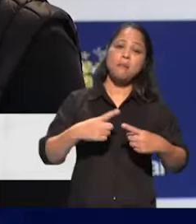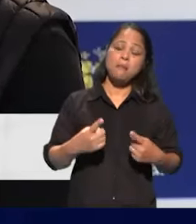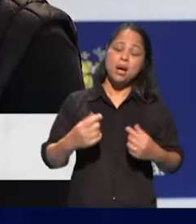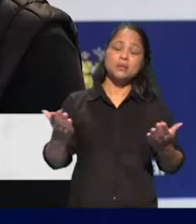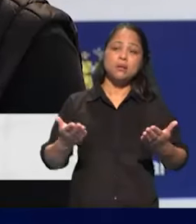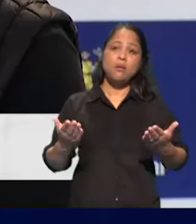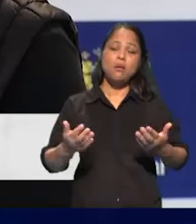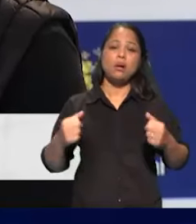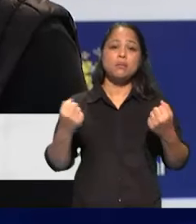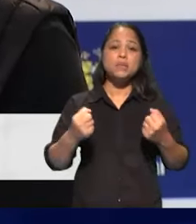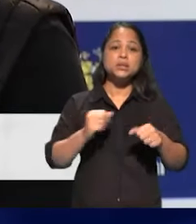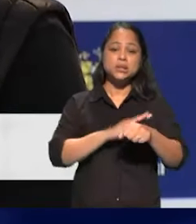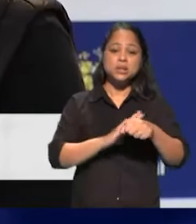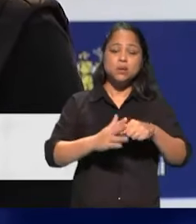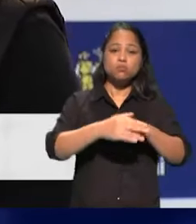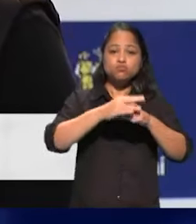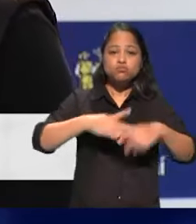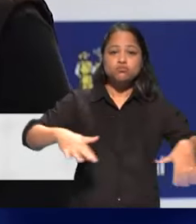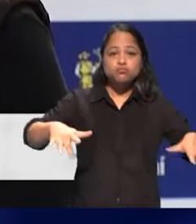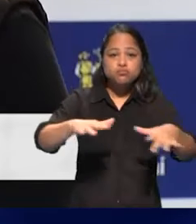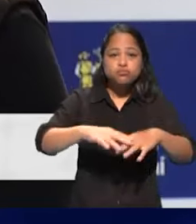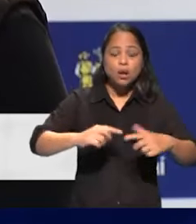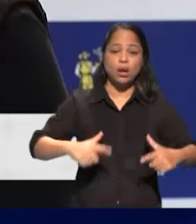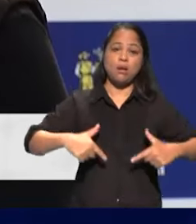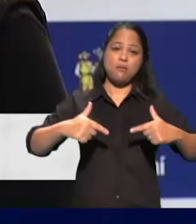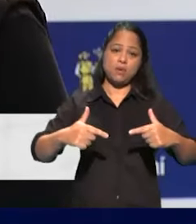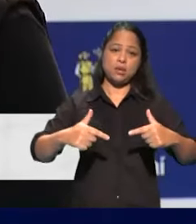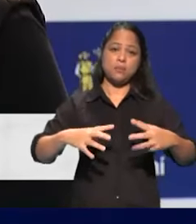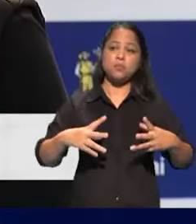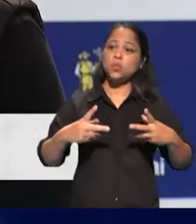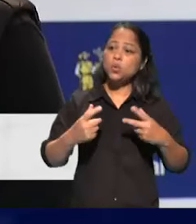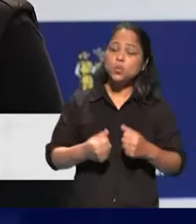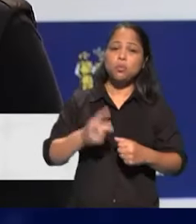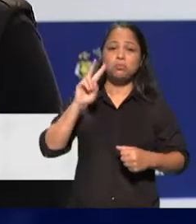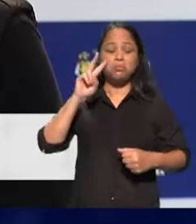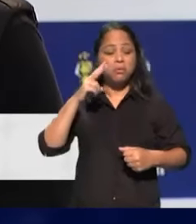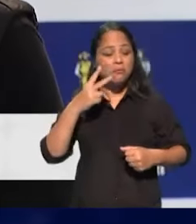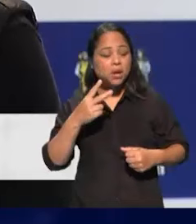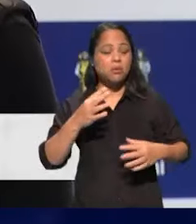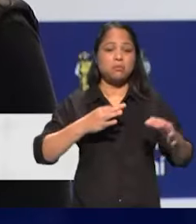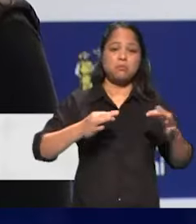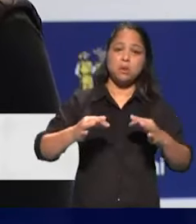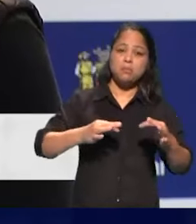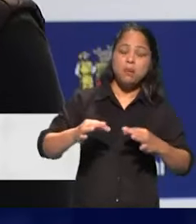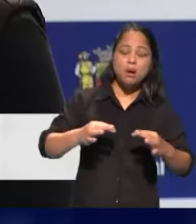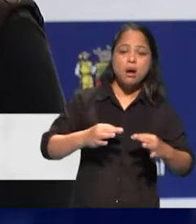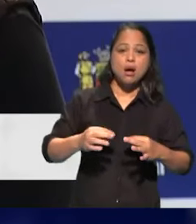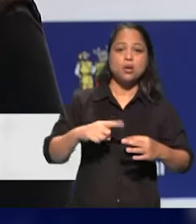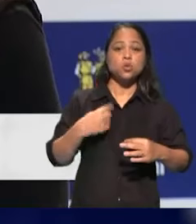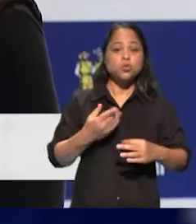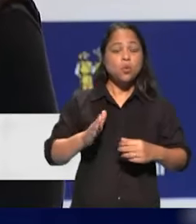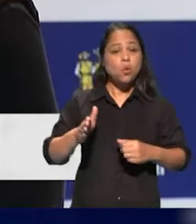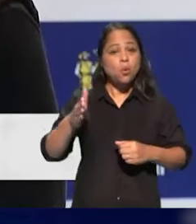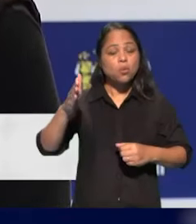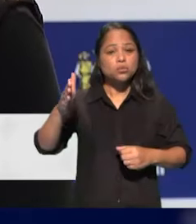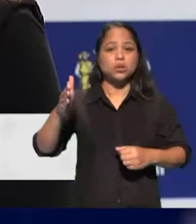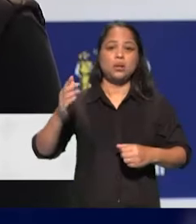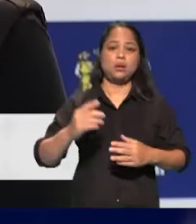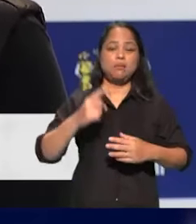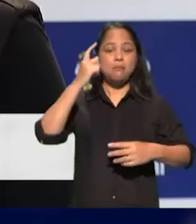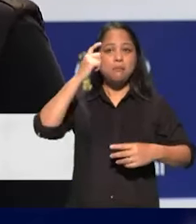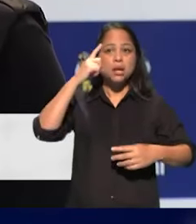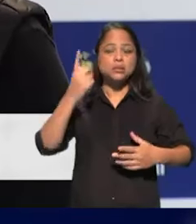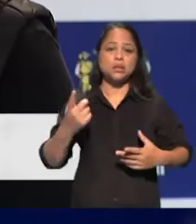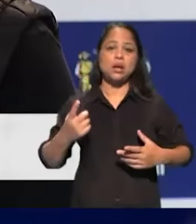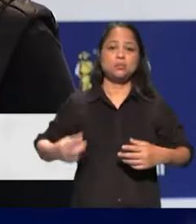enfrentamento da pandemia mas tudo tem que ser chamado e ainda a gente tem que prosseguir no adiamento de algumas